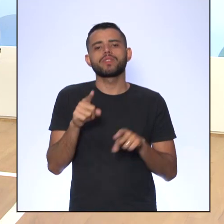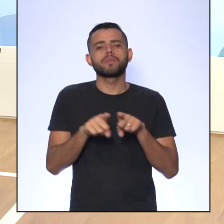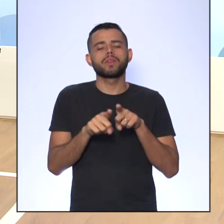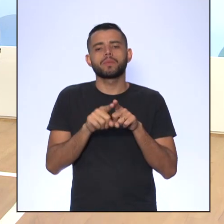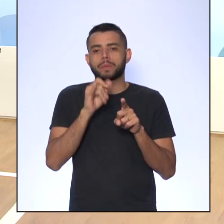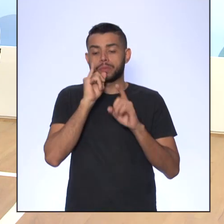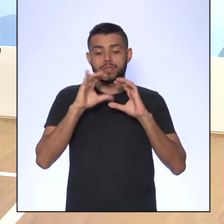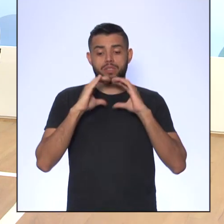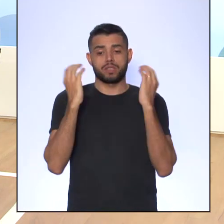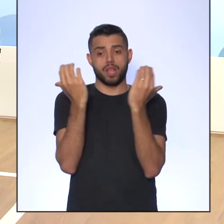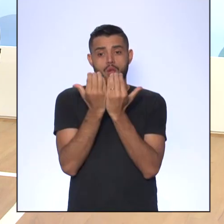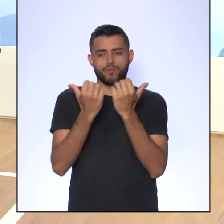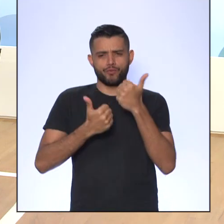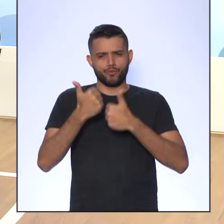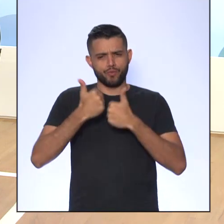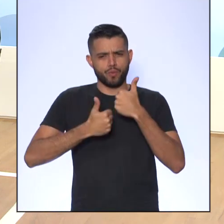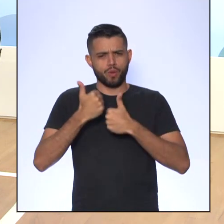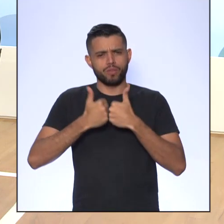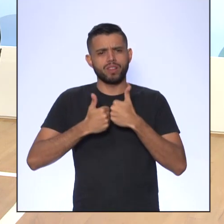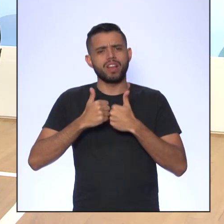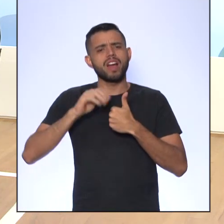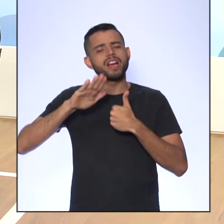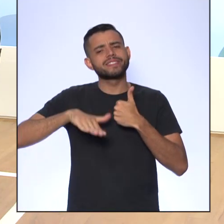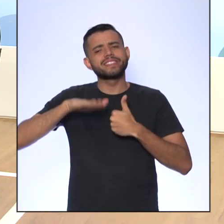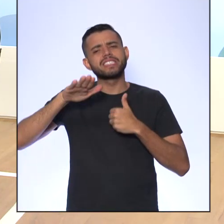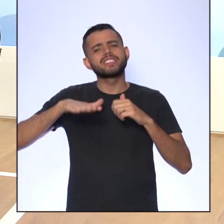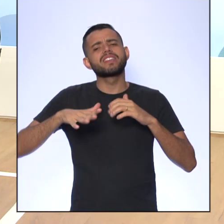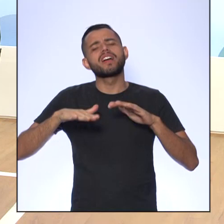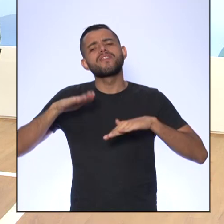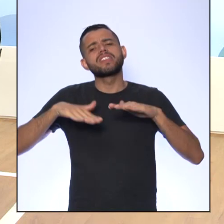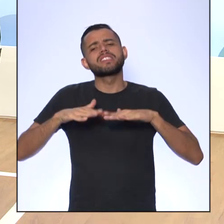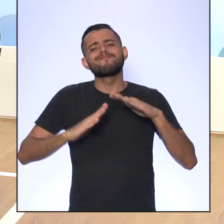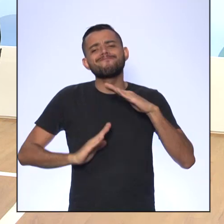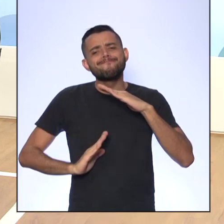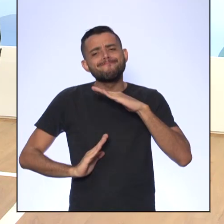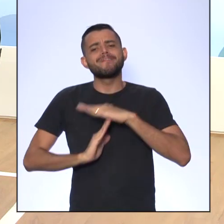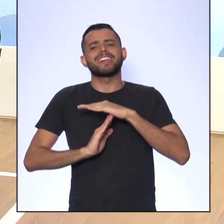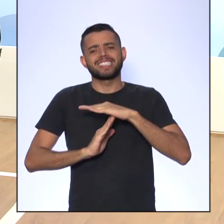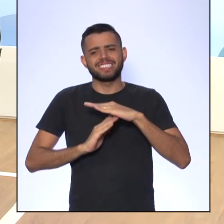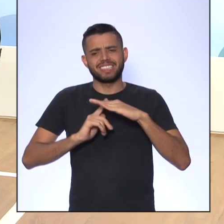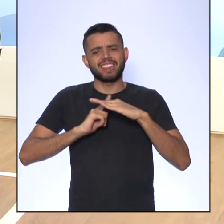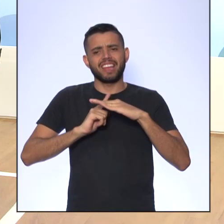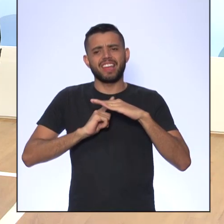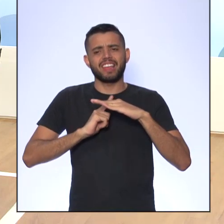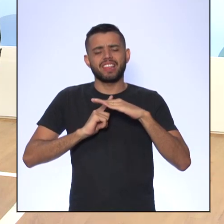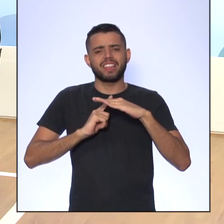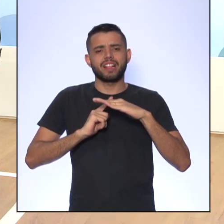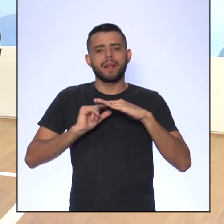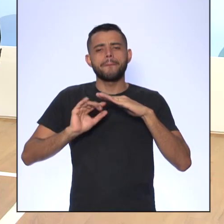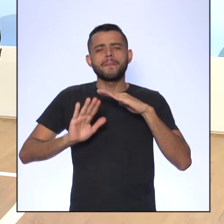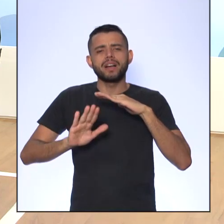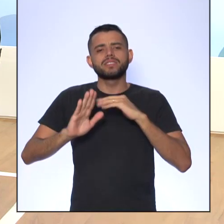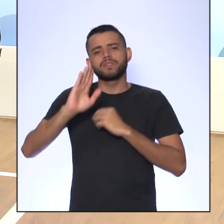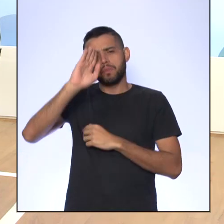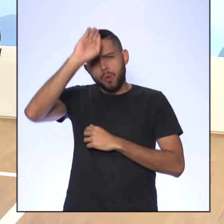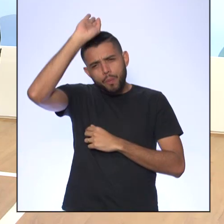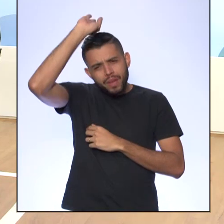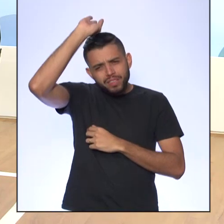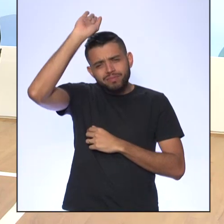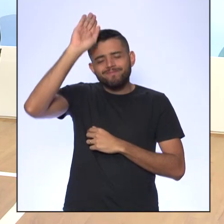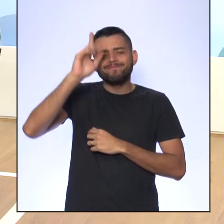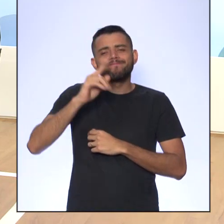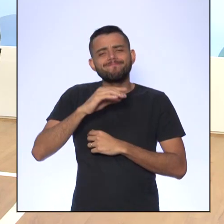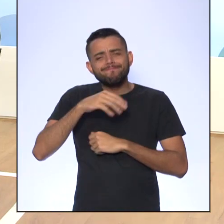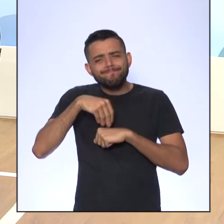futebol, às vezes tem a capacidade máxima, né, do estádio, mas os bombeiros, eles acabam